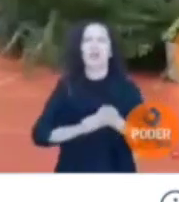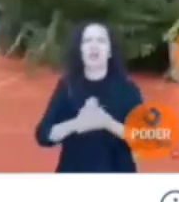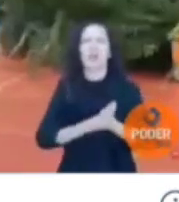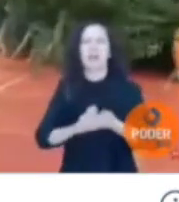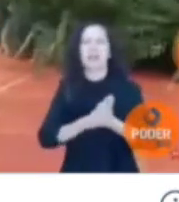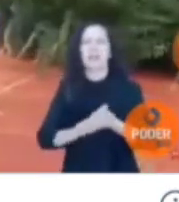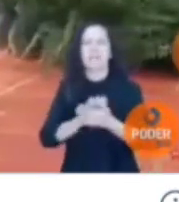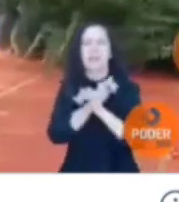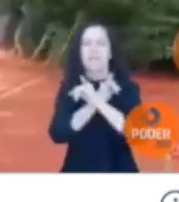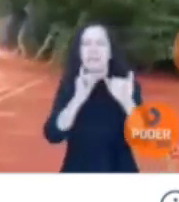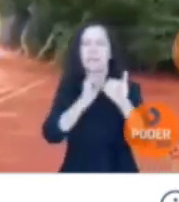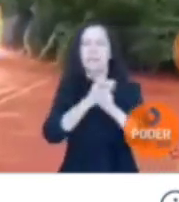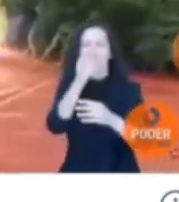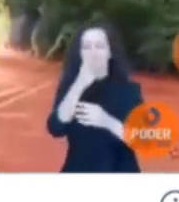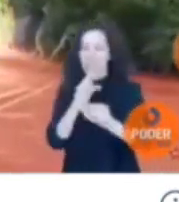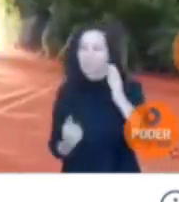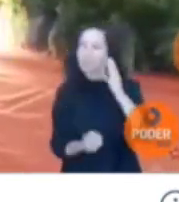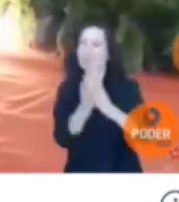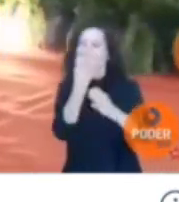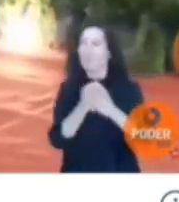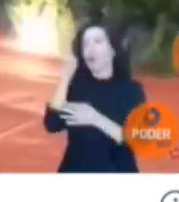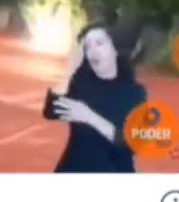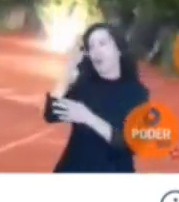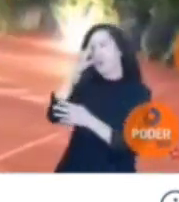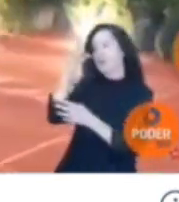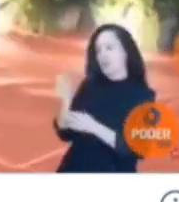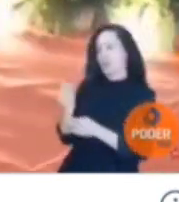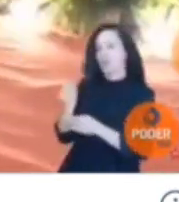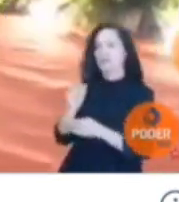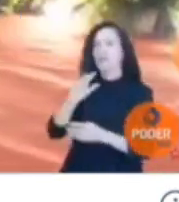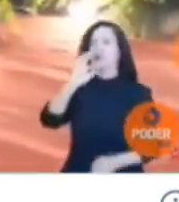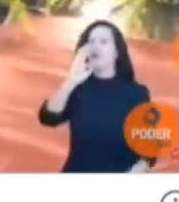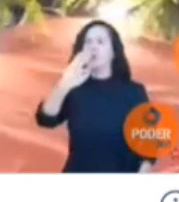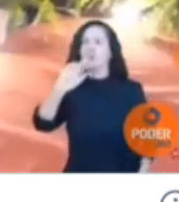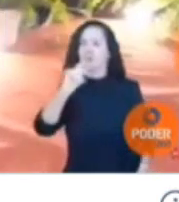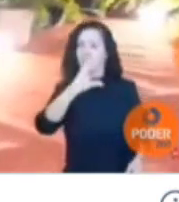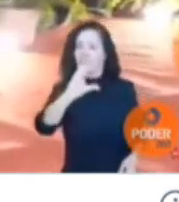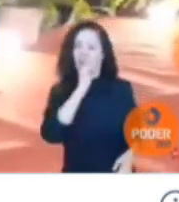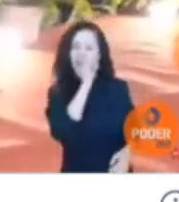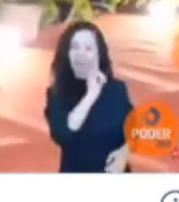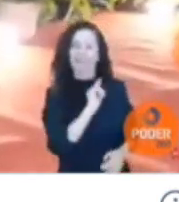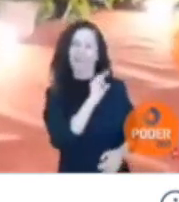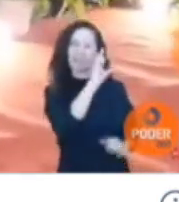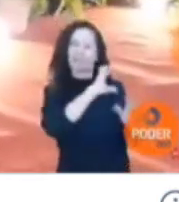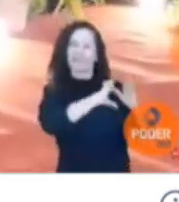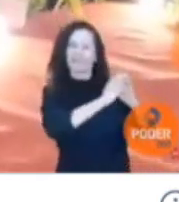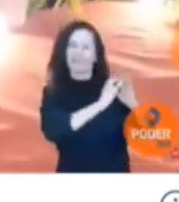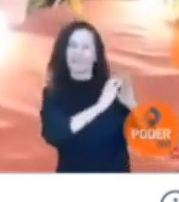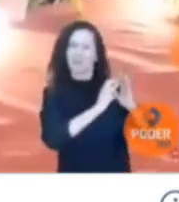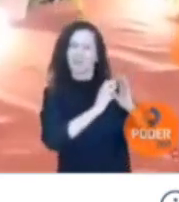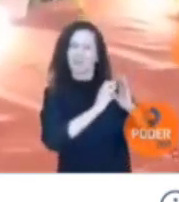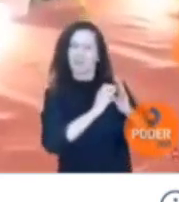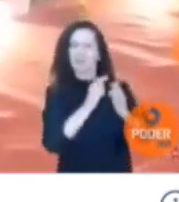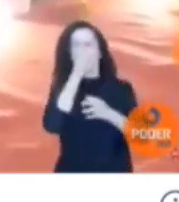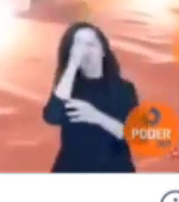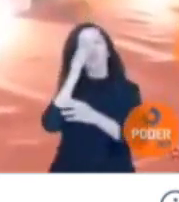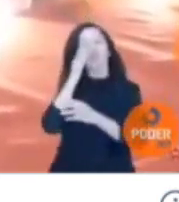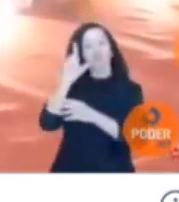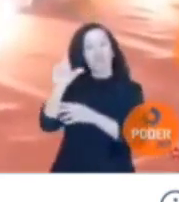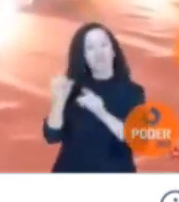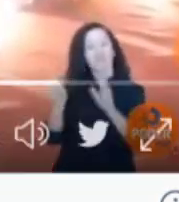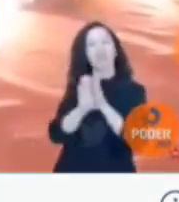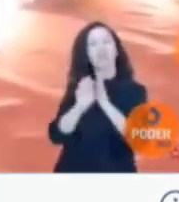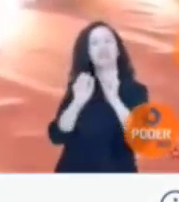Alckmin, o Fernando Henrique Cardoso dizia: esse PT vai até bandeira brasileira, vai até o hino